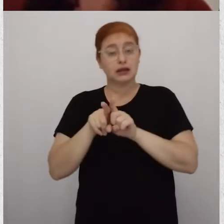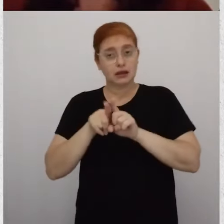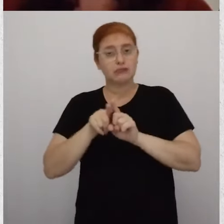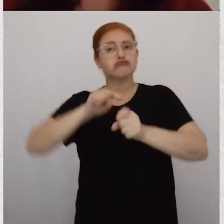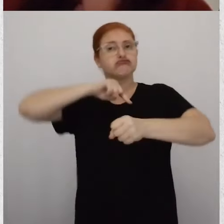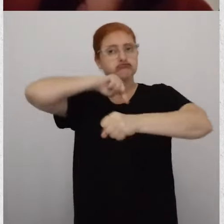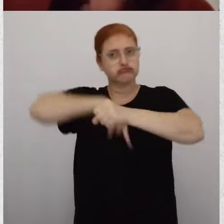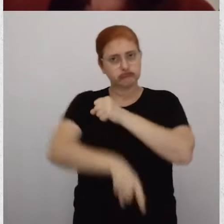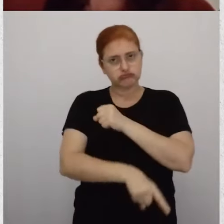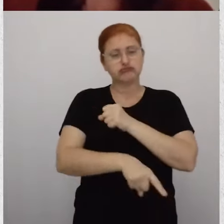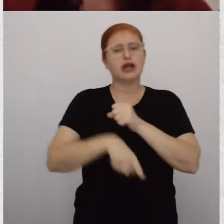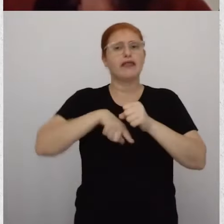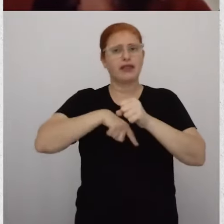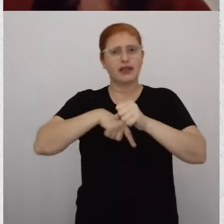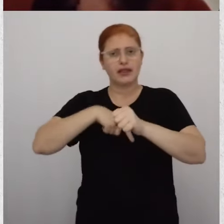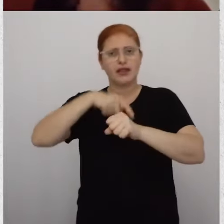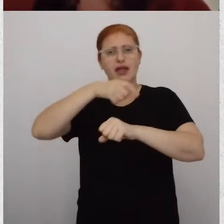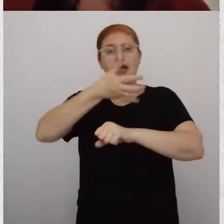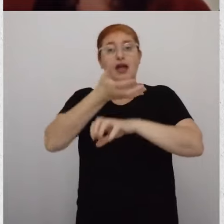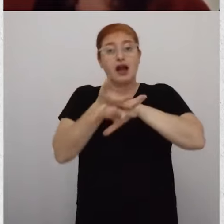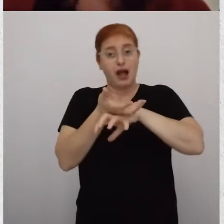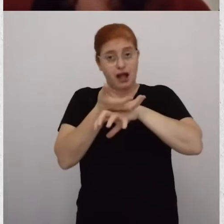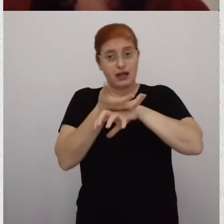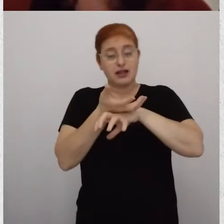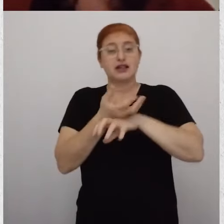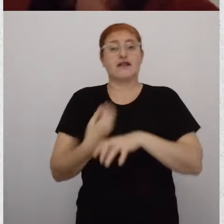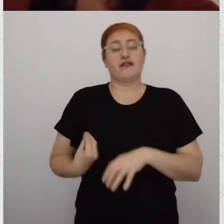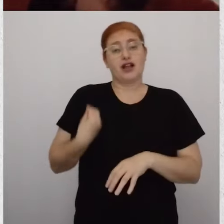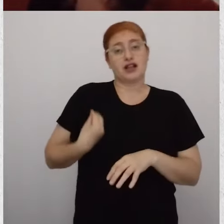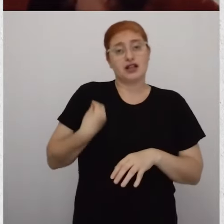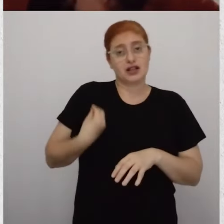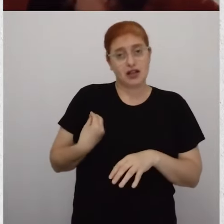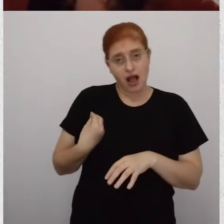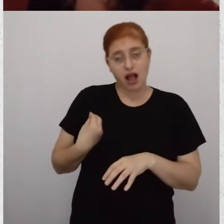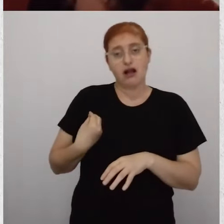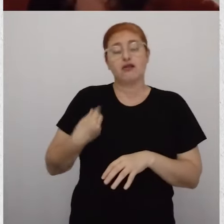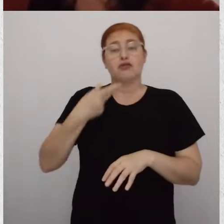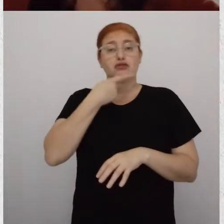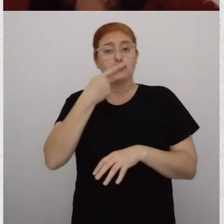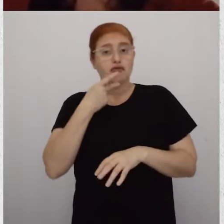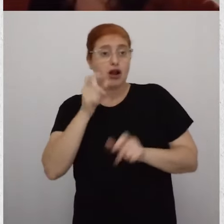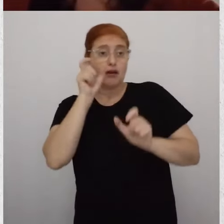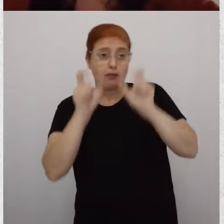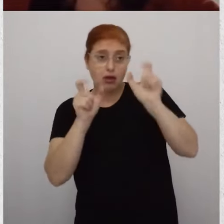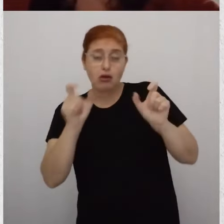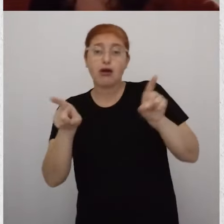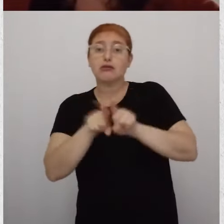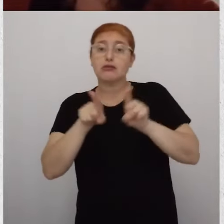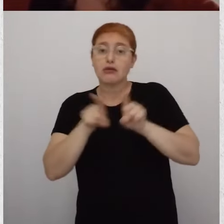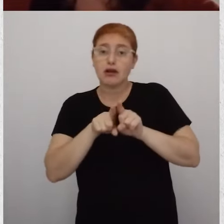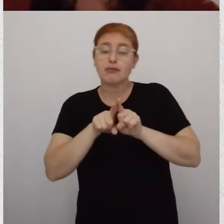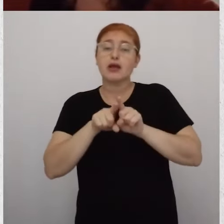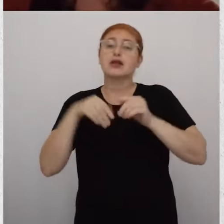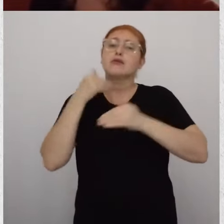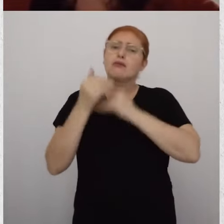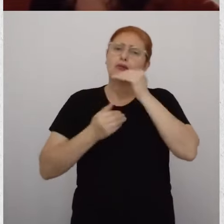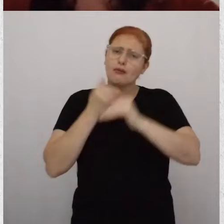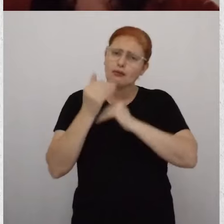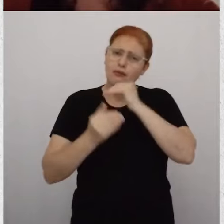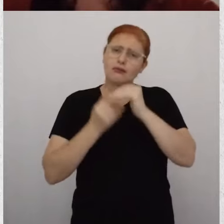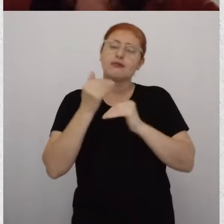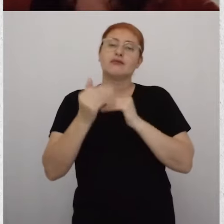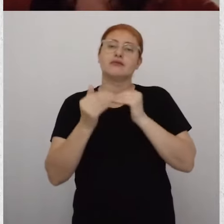profundamente enraizada, vivencial, tanto no que diz respeito ao indivíduo, como no que diz respeito aos